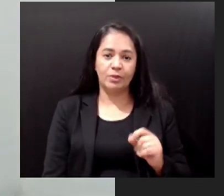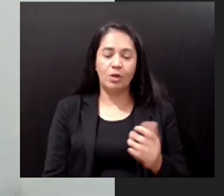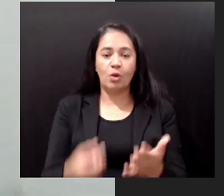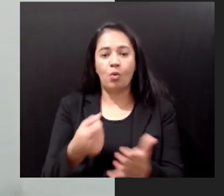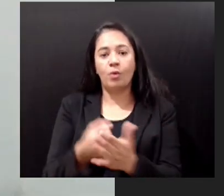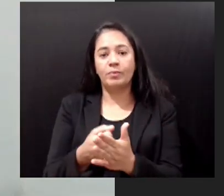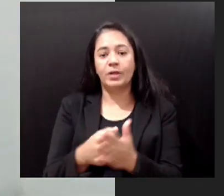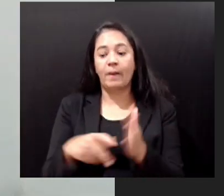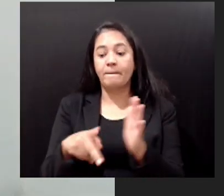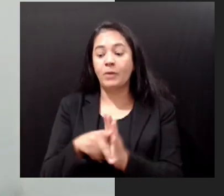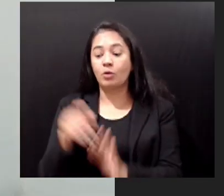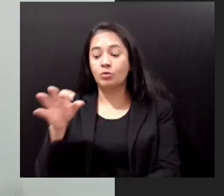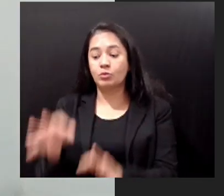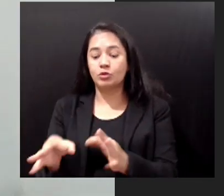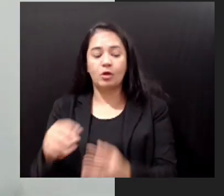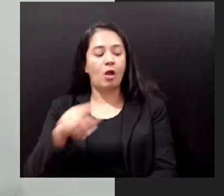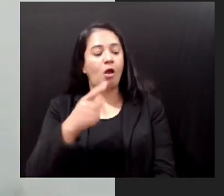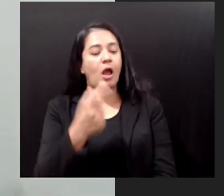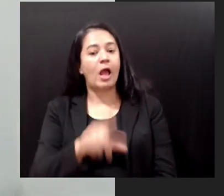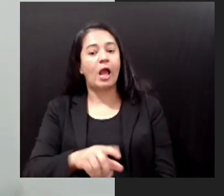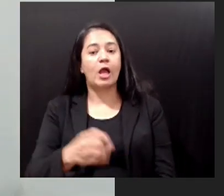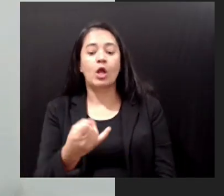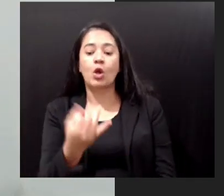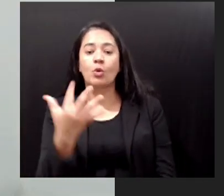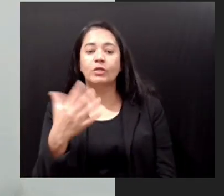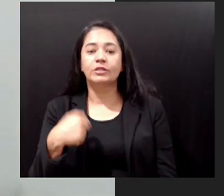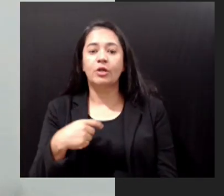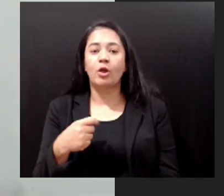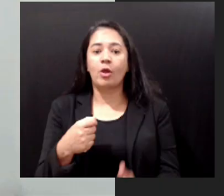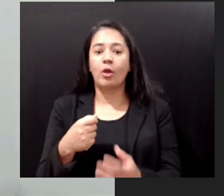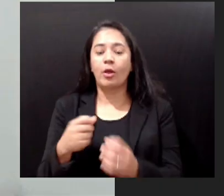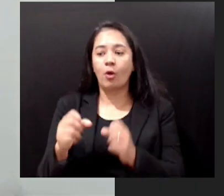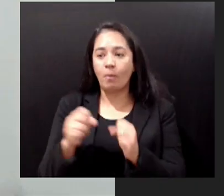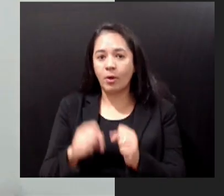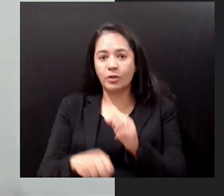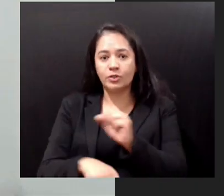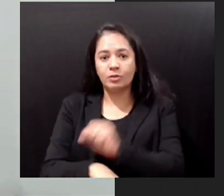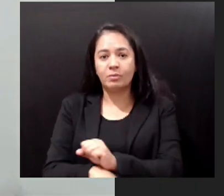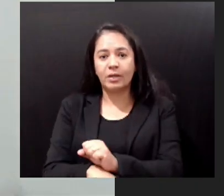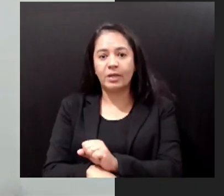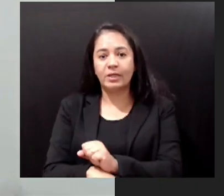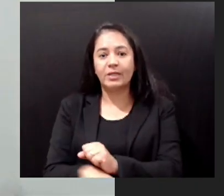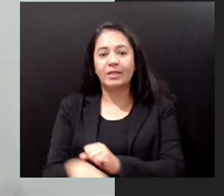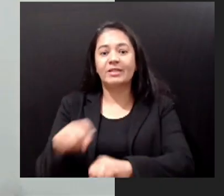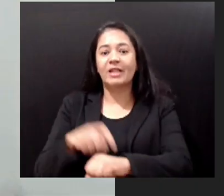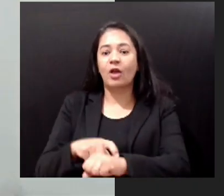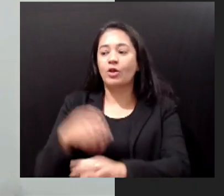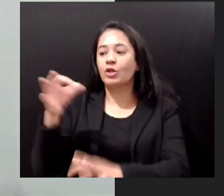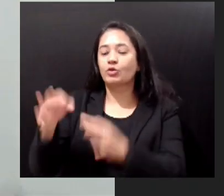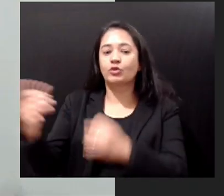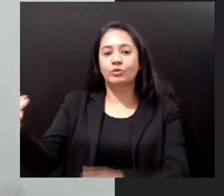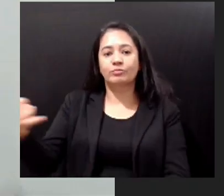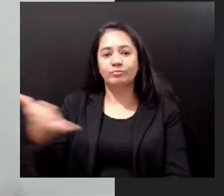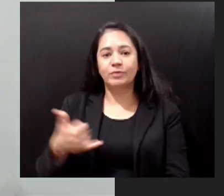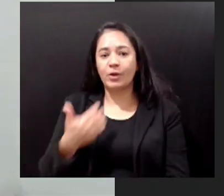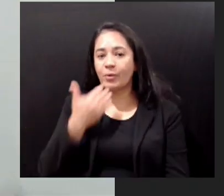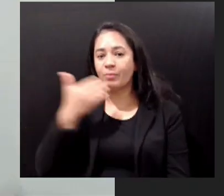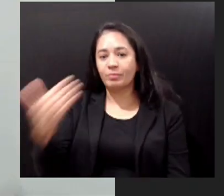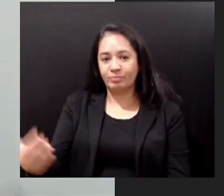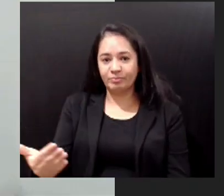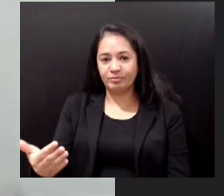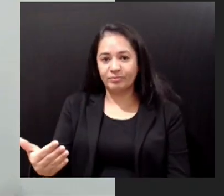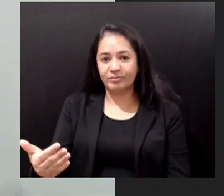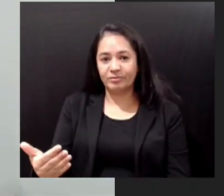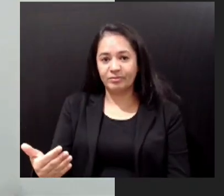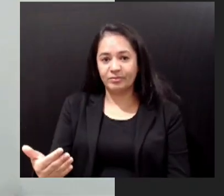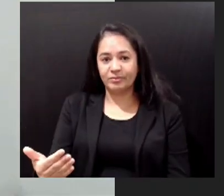pelo juiz de pagar, eu só posso parar de pagar quando houver uma sentença